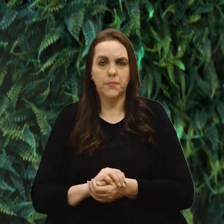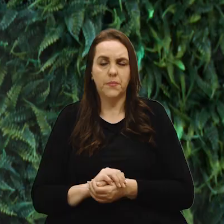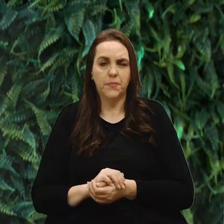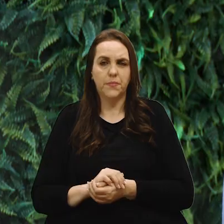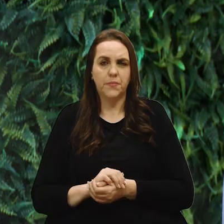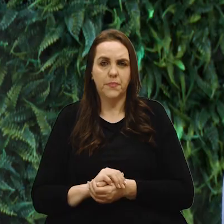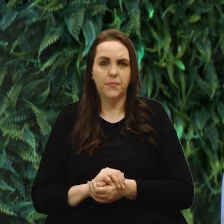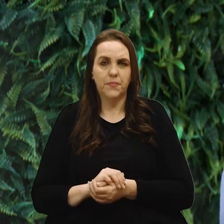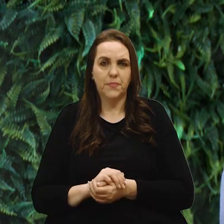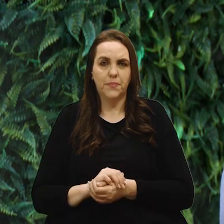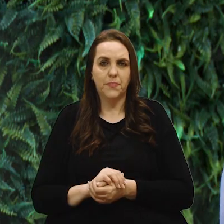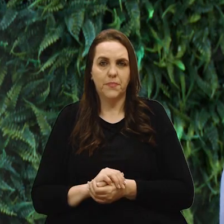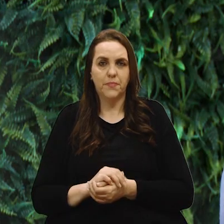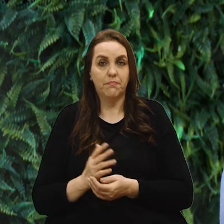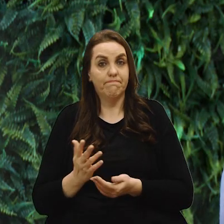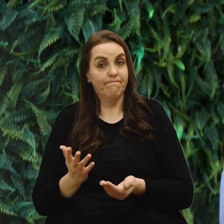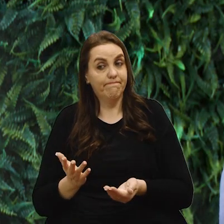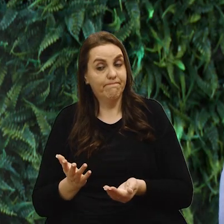né?